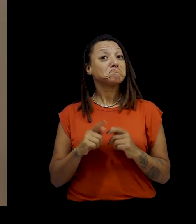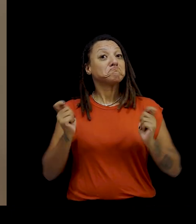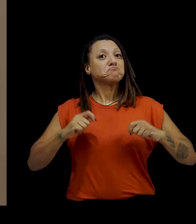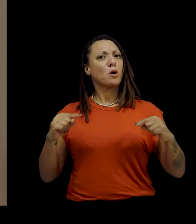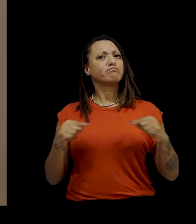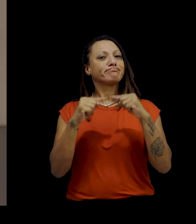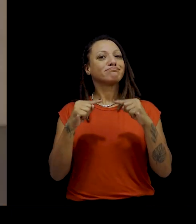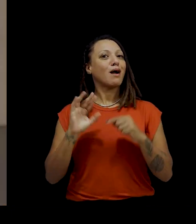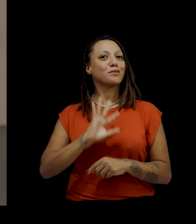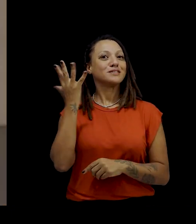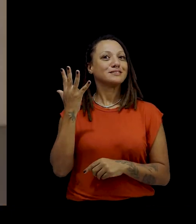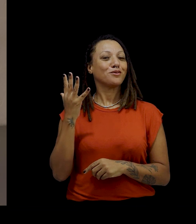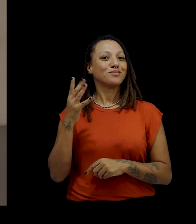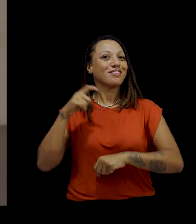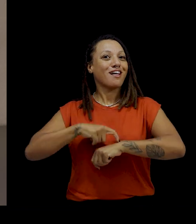Mas foi ali mesmo.